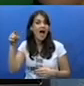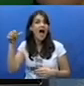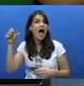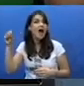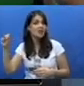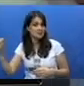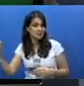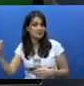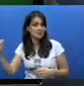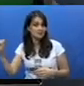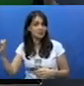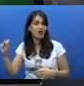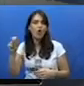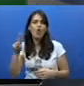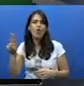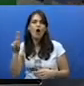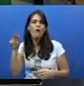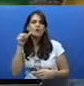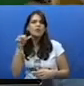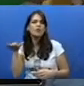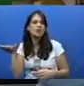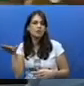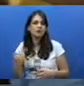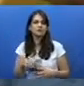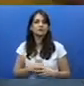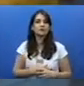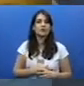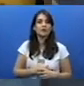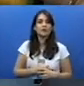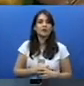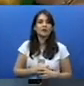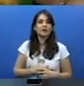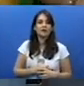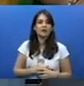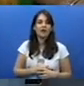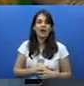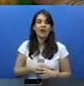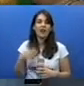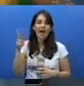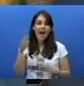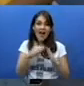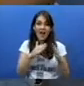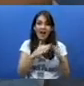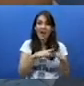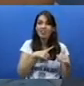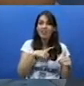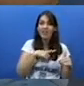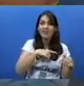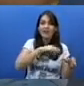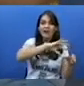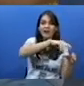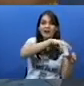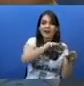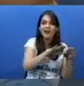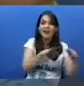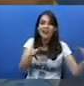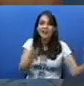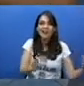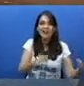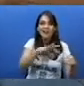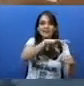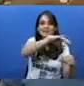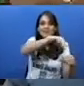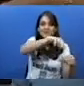né? Eles usam muito essa expressão. Agora, lá de casa, o que a gente tem em casa?